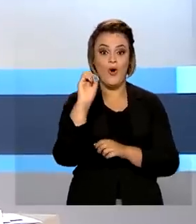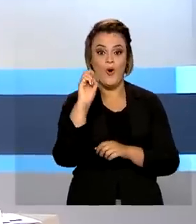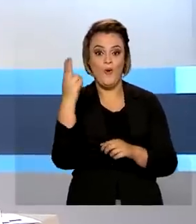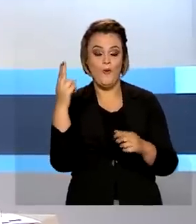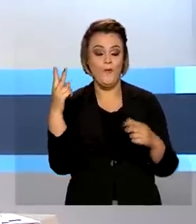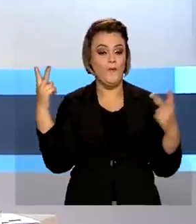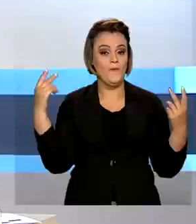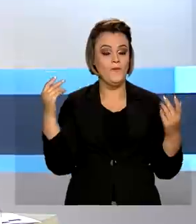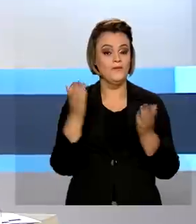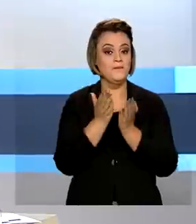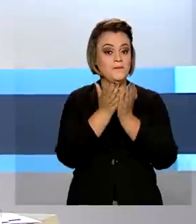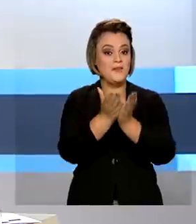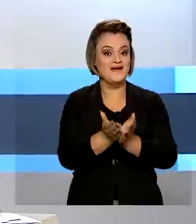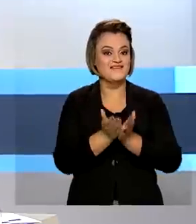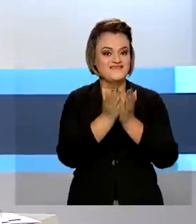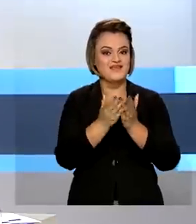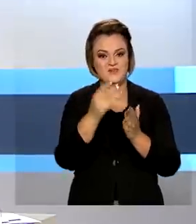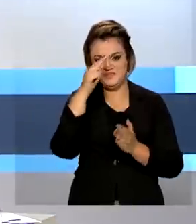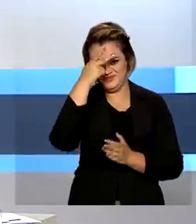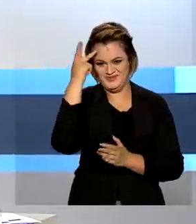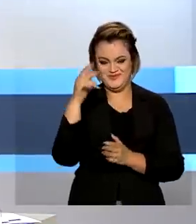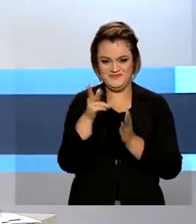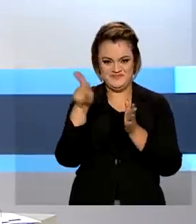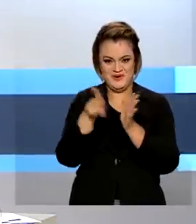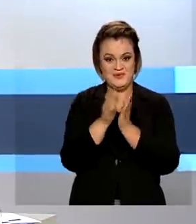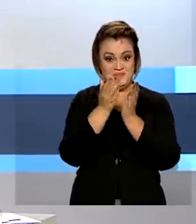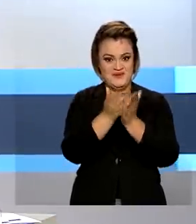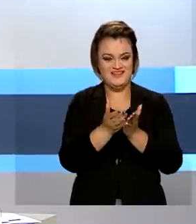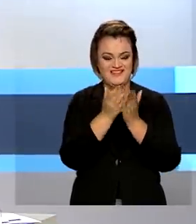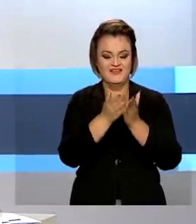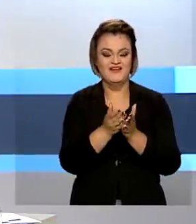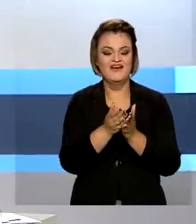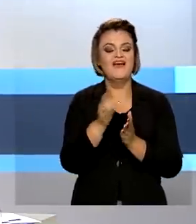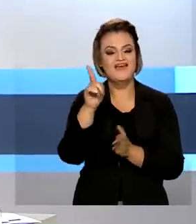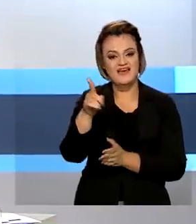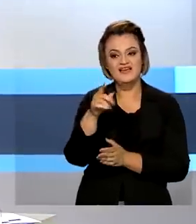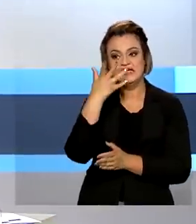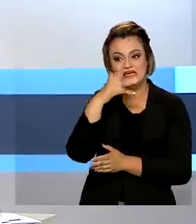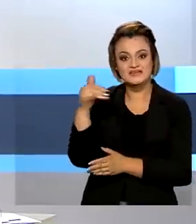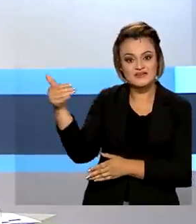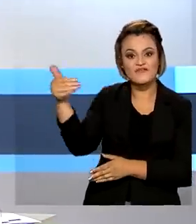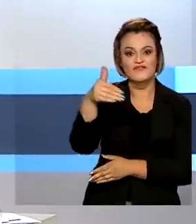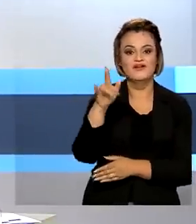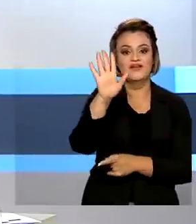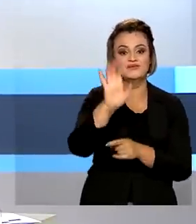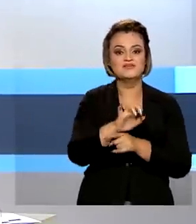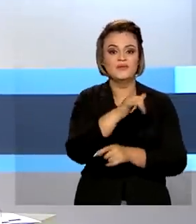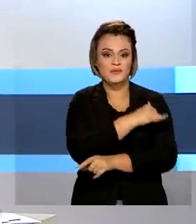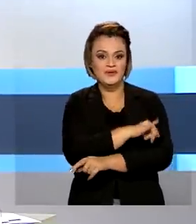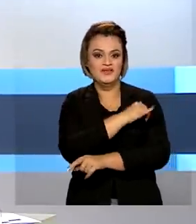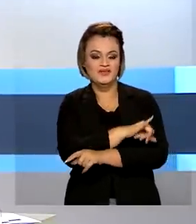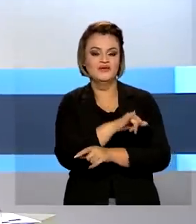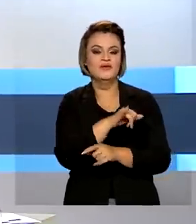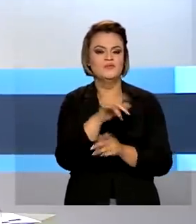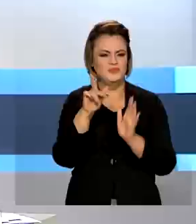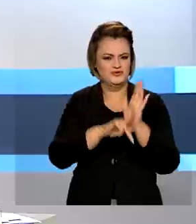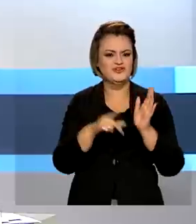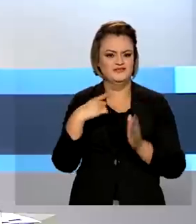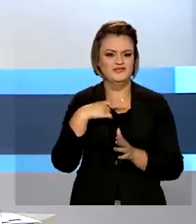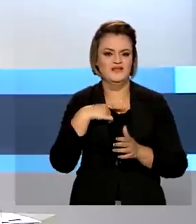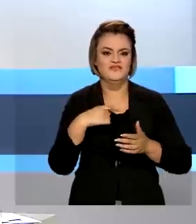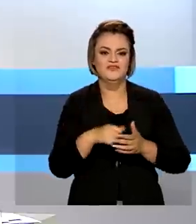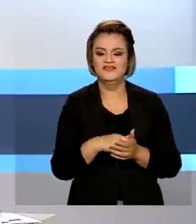com deficiência tiveram essa experiência na 4ª edição do projeto que ocorreu no Rio de Janeiro e em outros